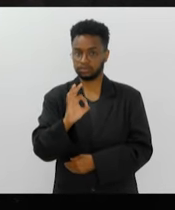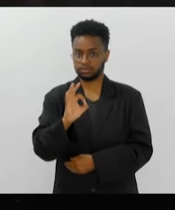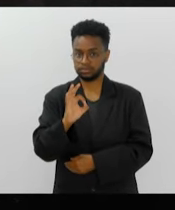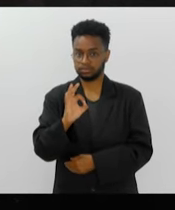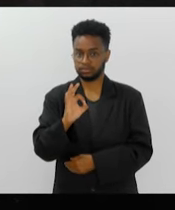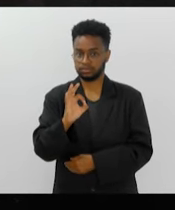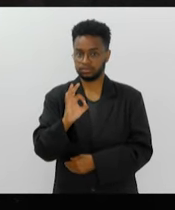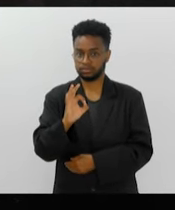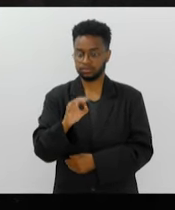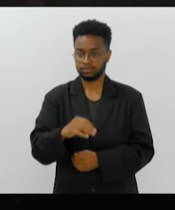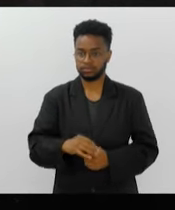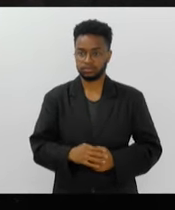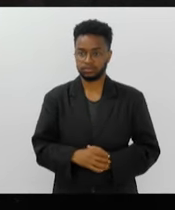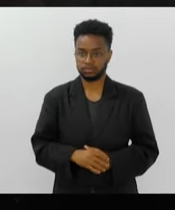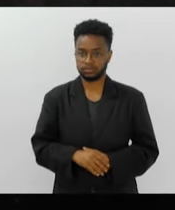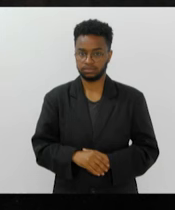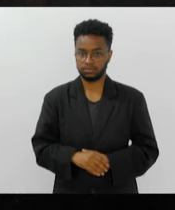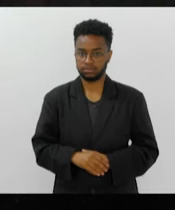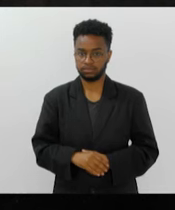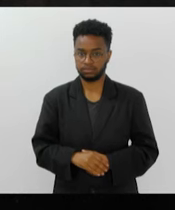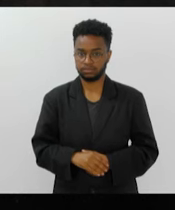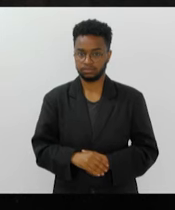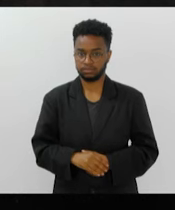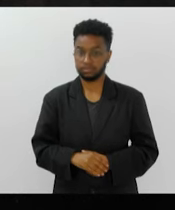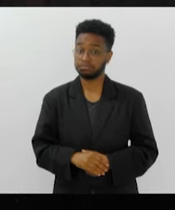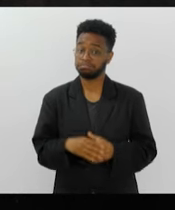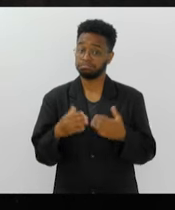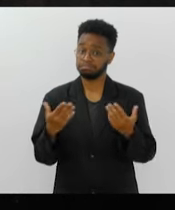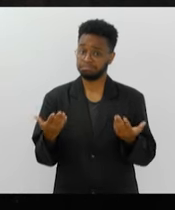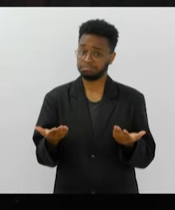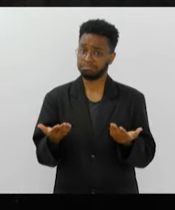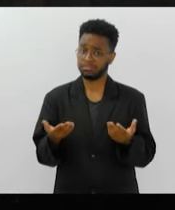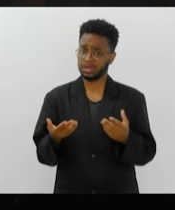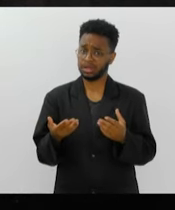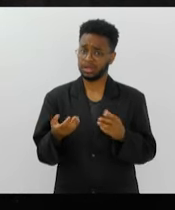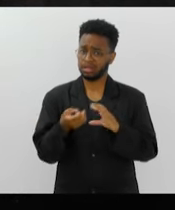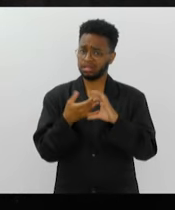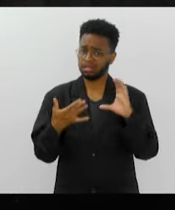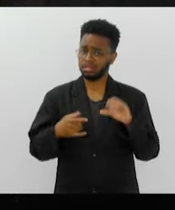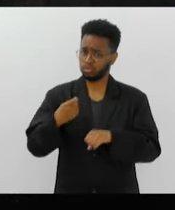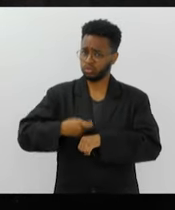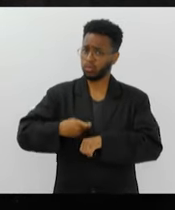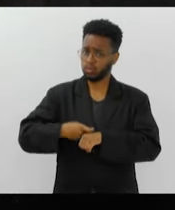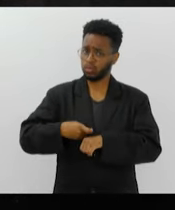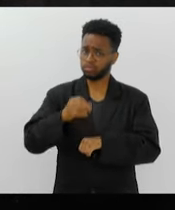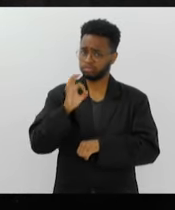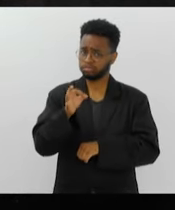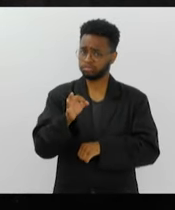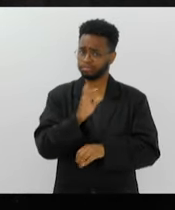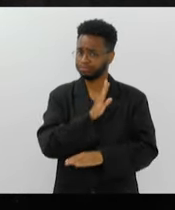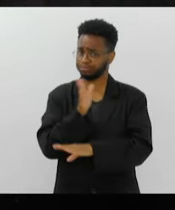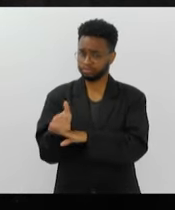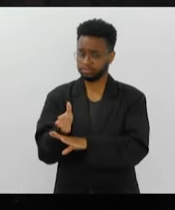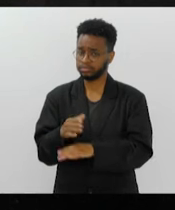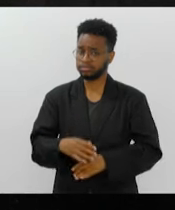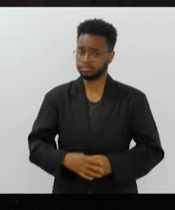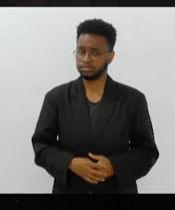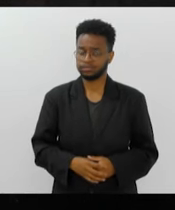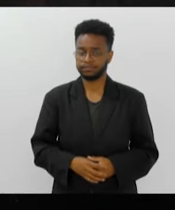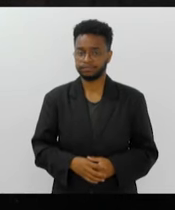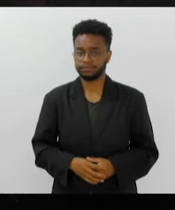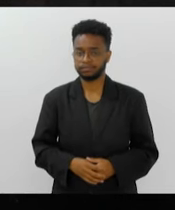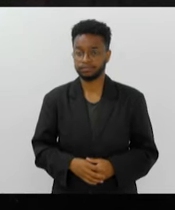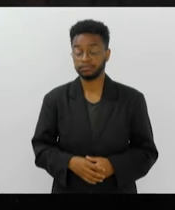percentuais é um um aspecto duro de enfrentamento Vamos